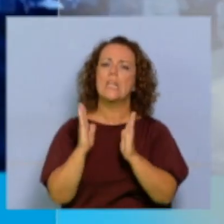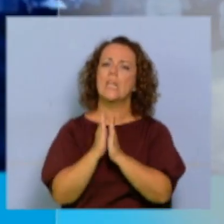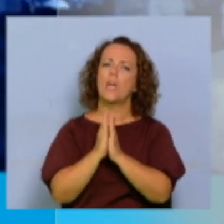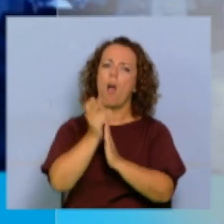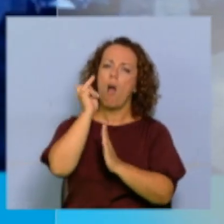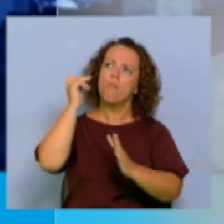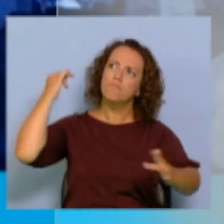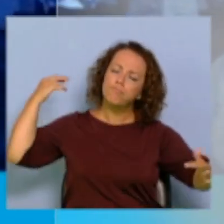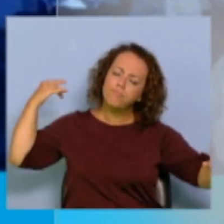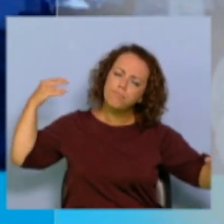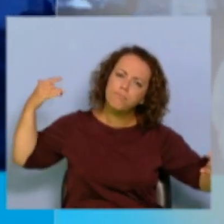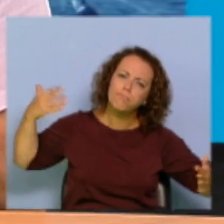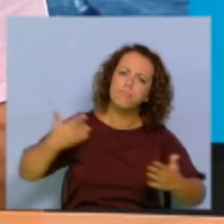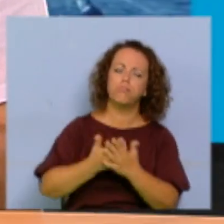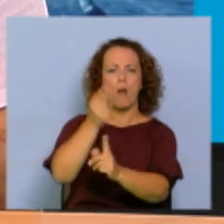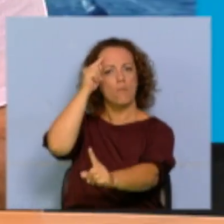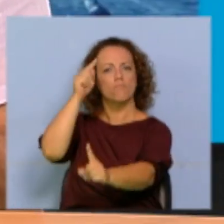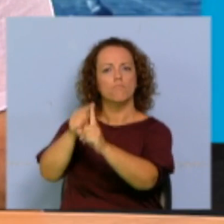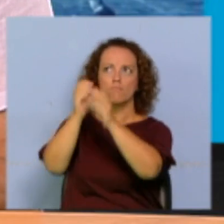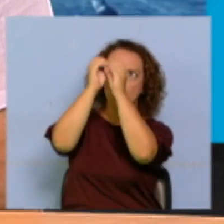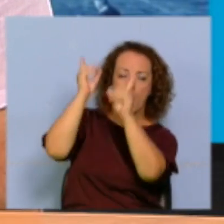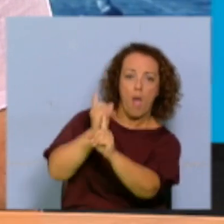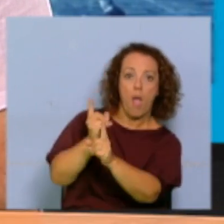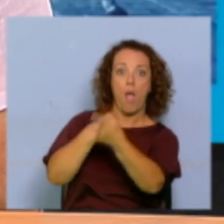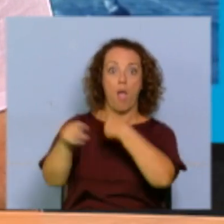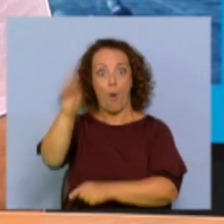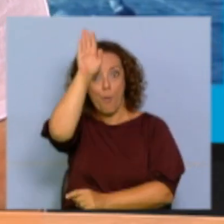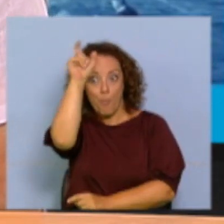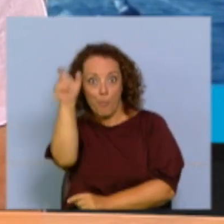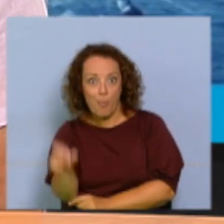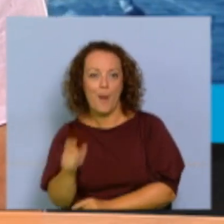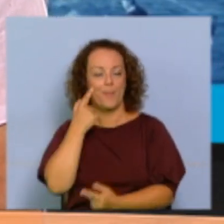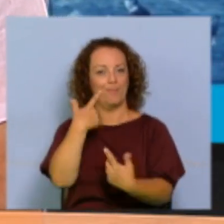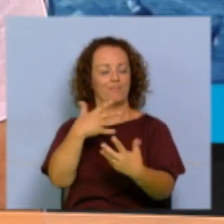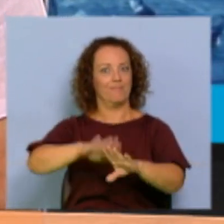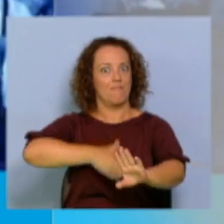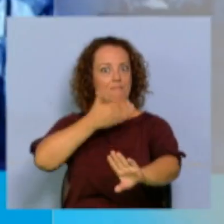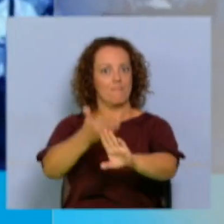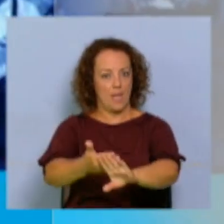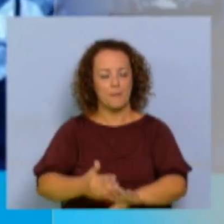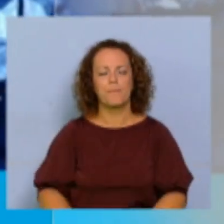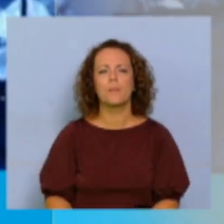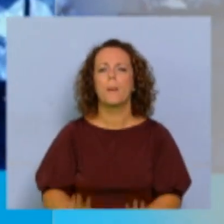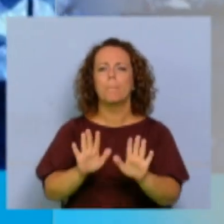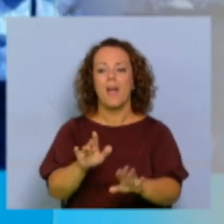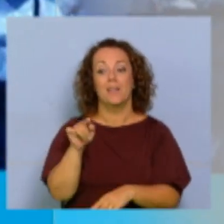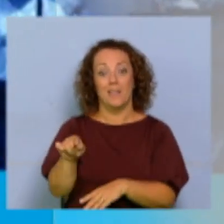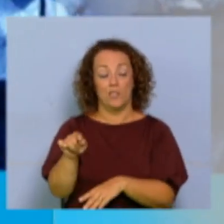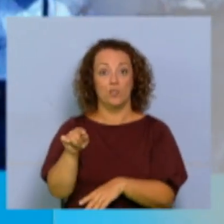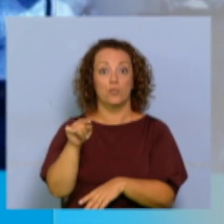e agora com o Papa Francisco esse foco está ainda mais claro. e com esta estrutura, com este